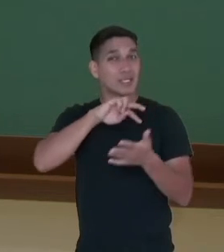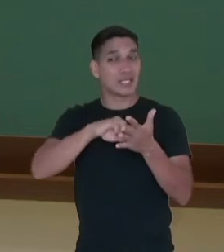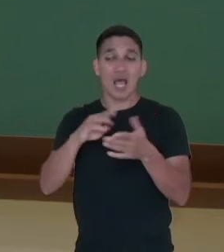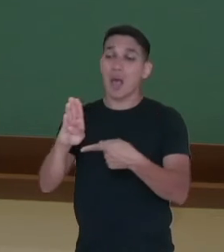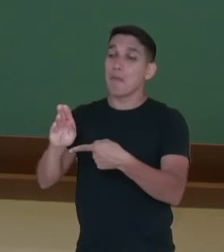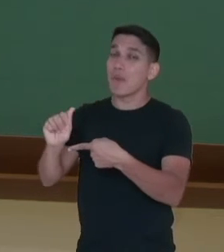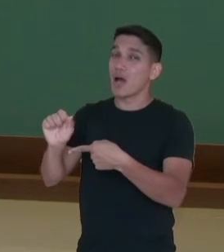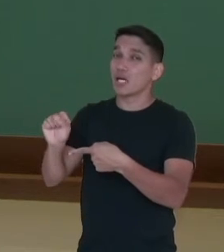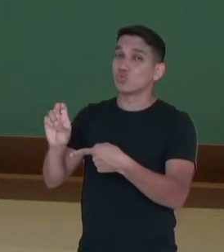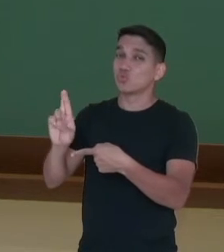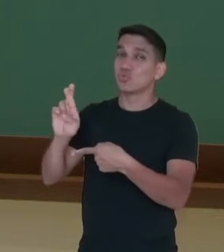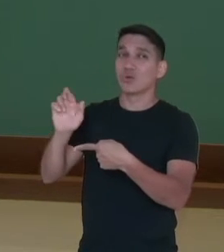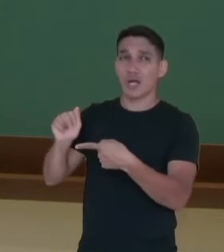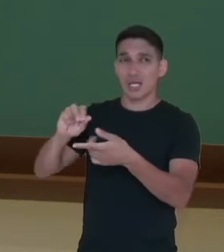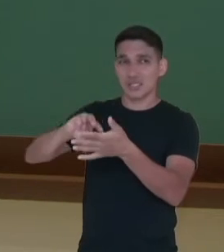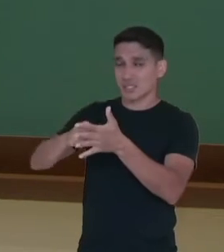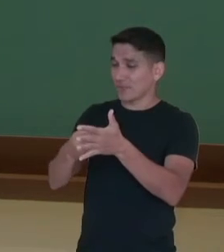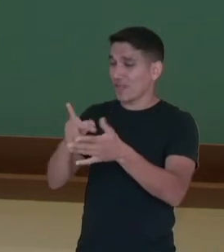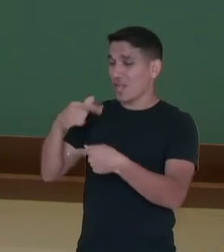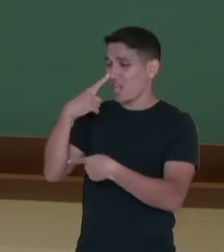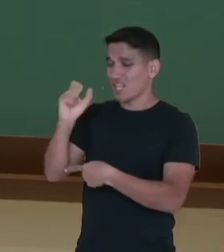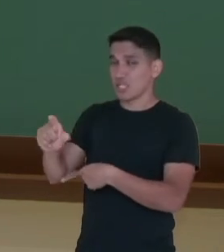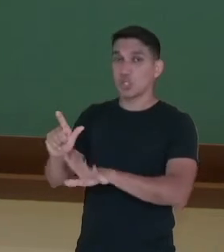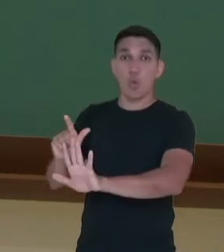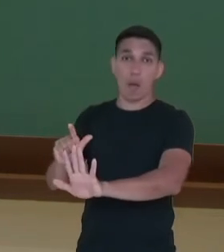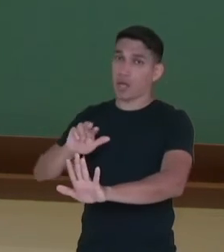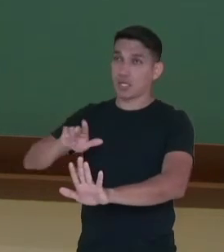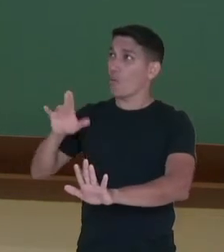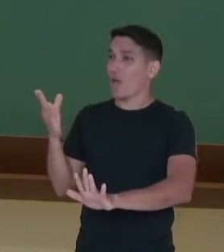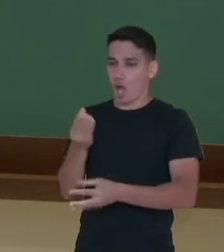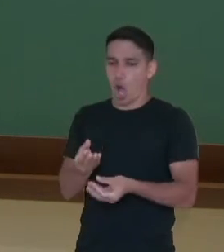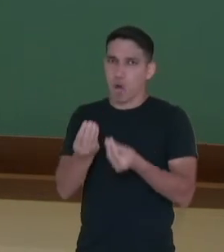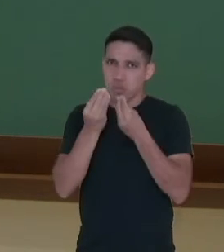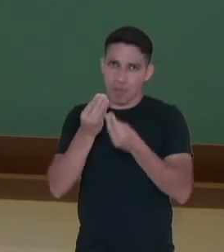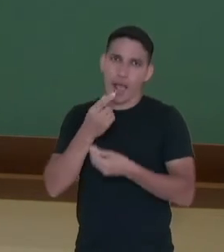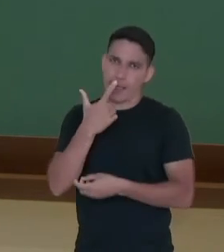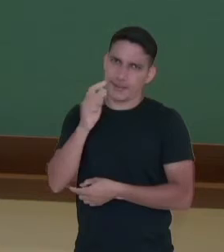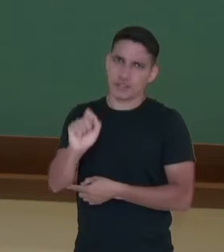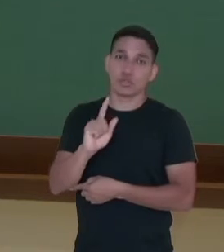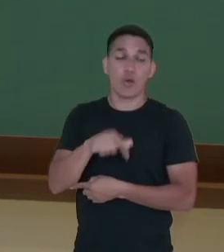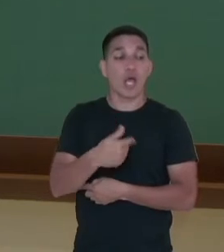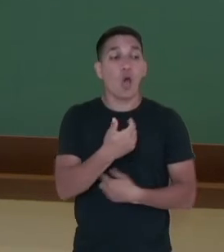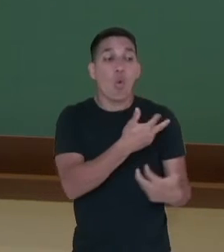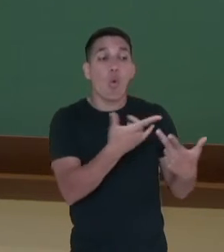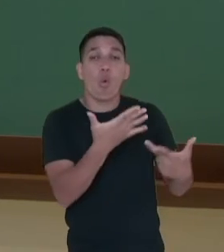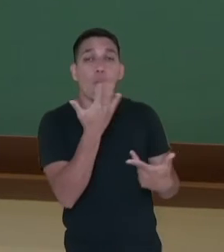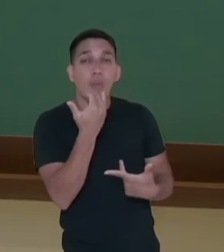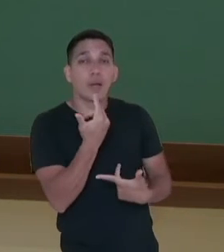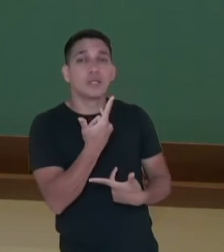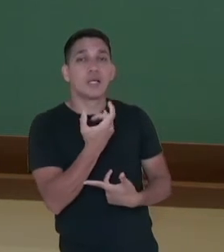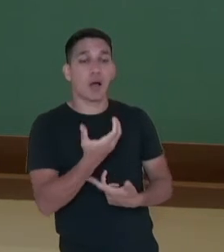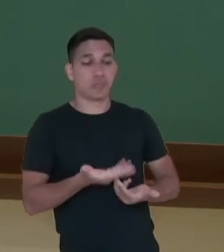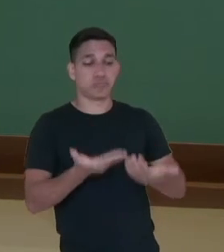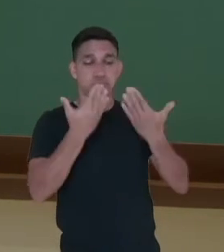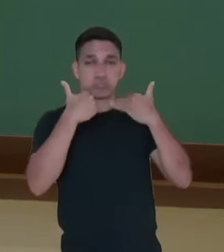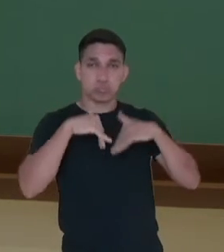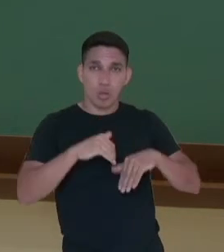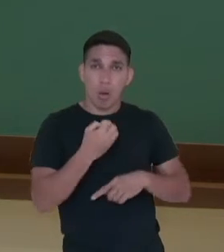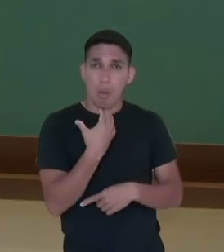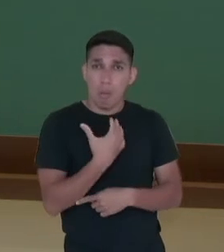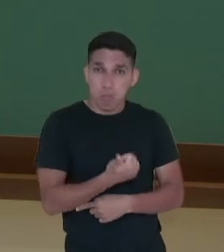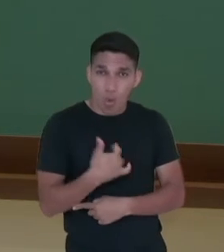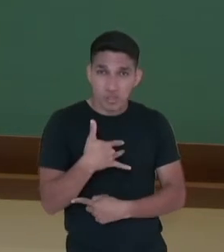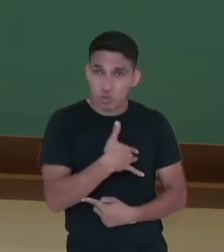lixo. Então, tudo aquilo que a gente ingere, mas que não faz bem para o nosso organismo. né? Como as comidas industrializadas, por